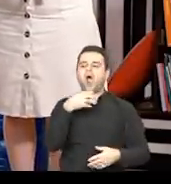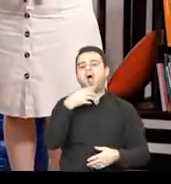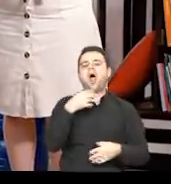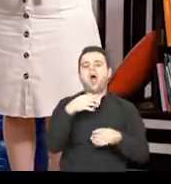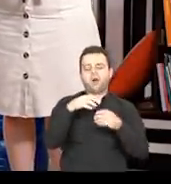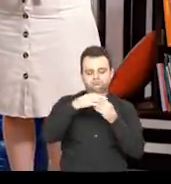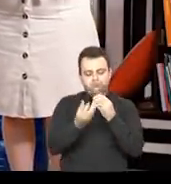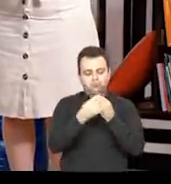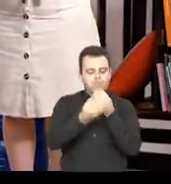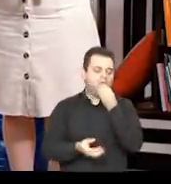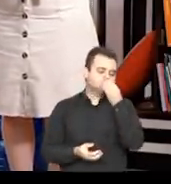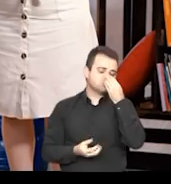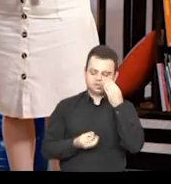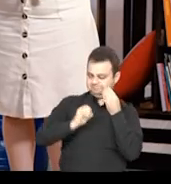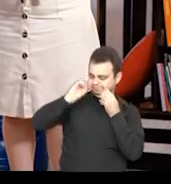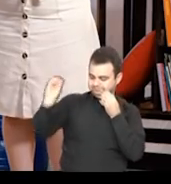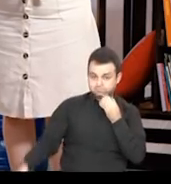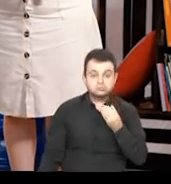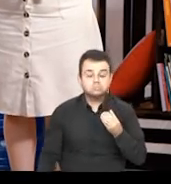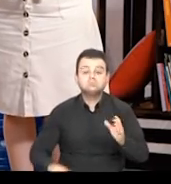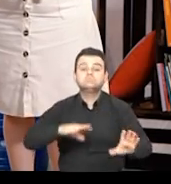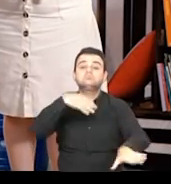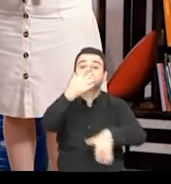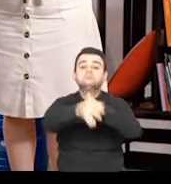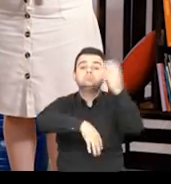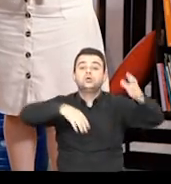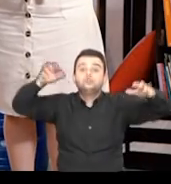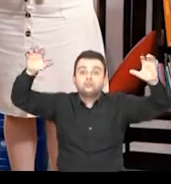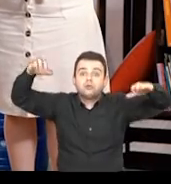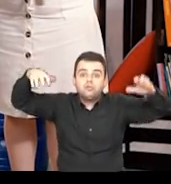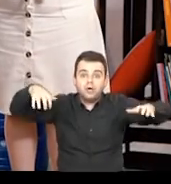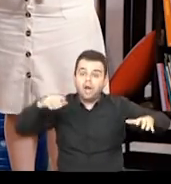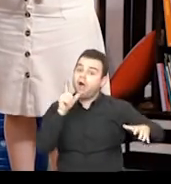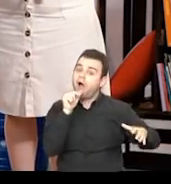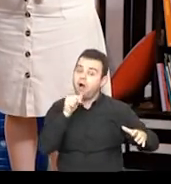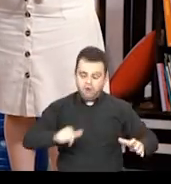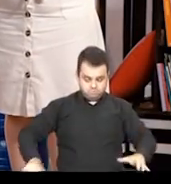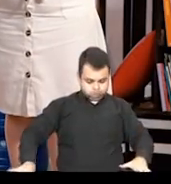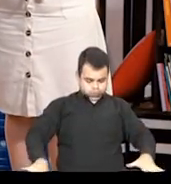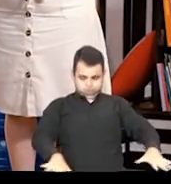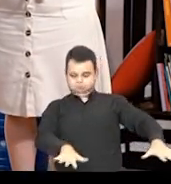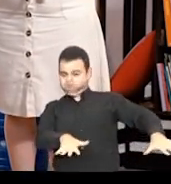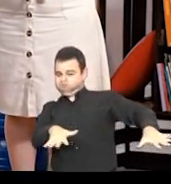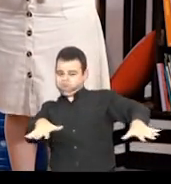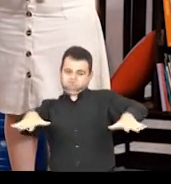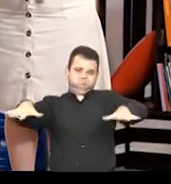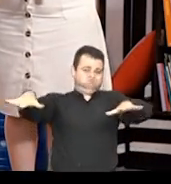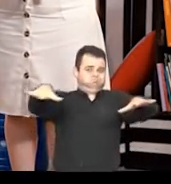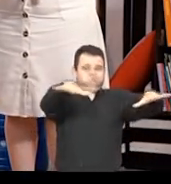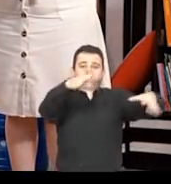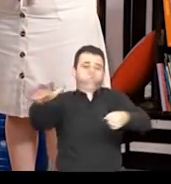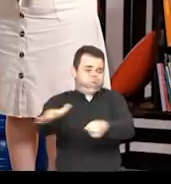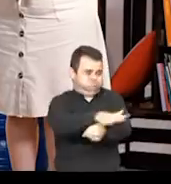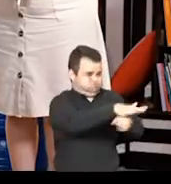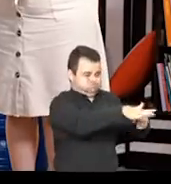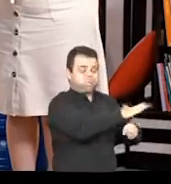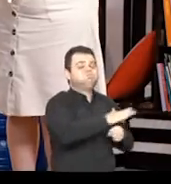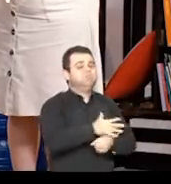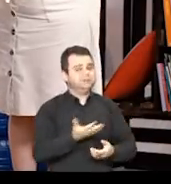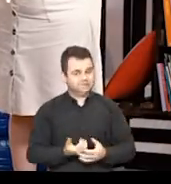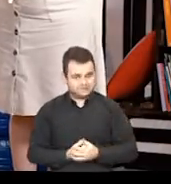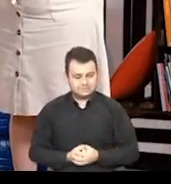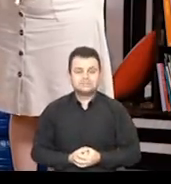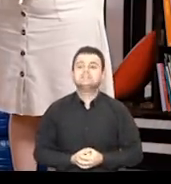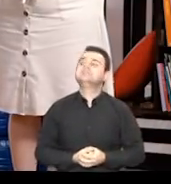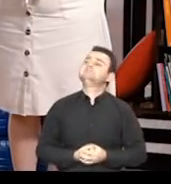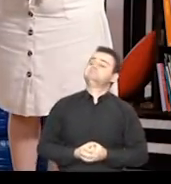o que vai acontecer? Quando chover, toda essa água vai ficar alagando as ruas. E é por